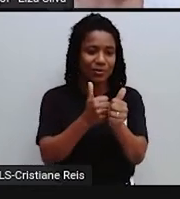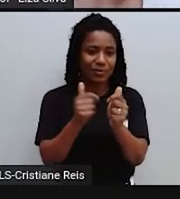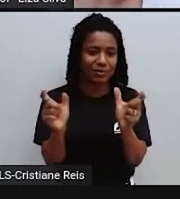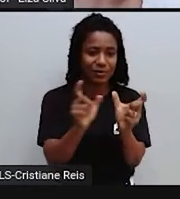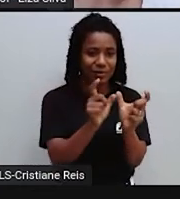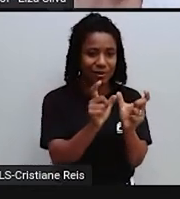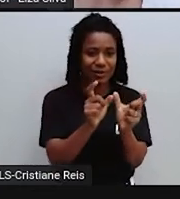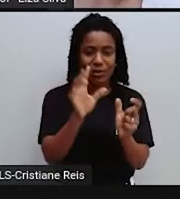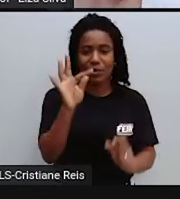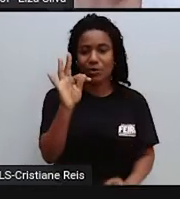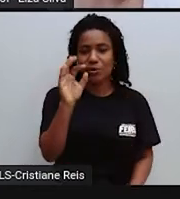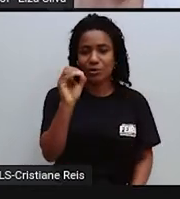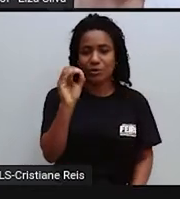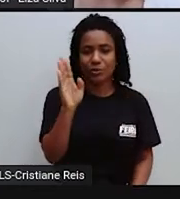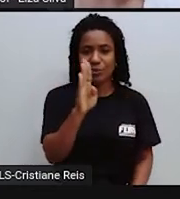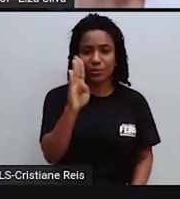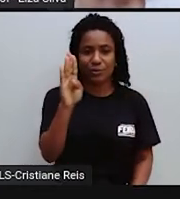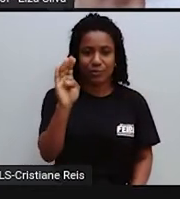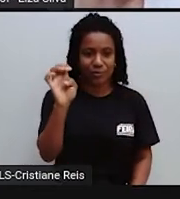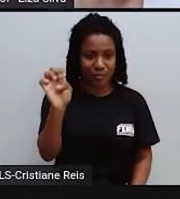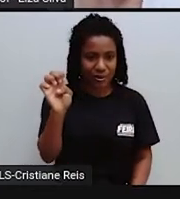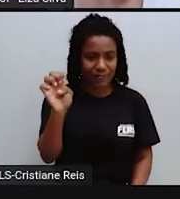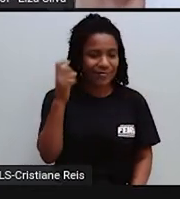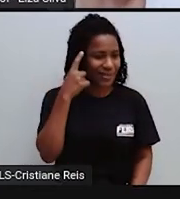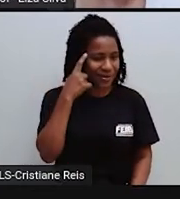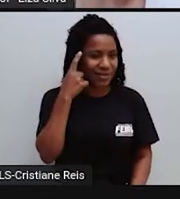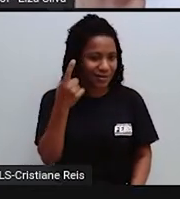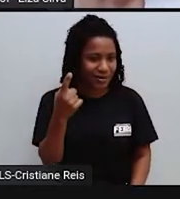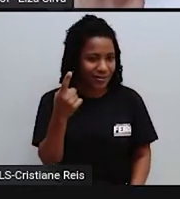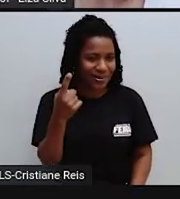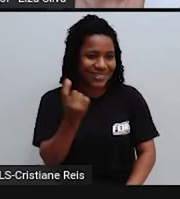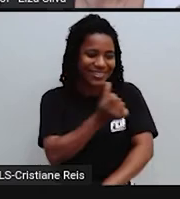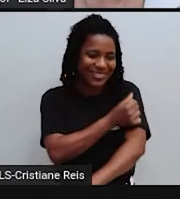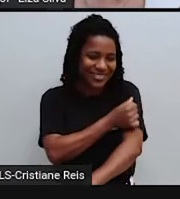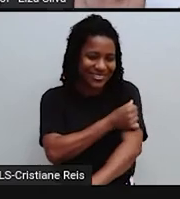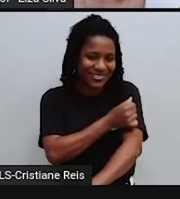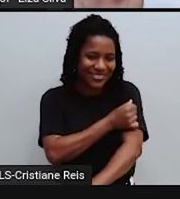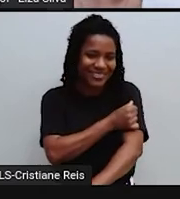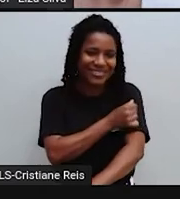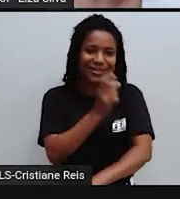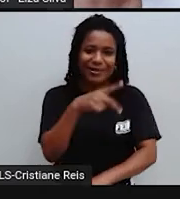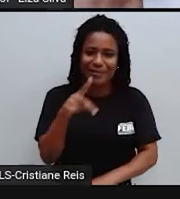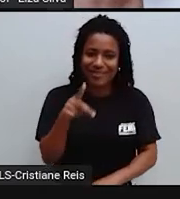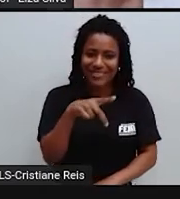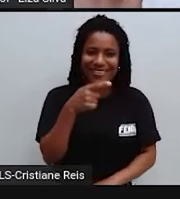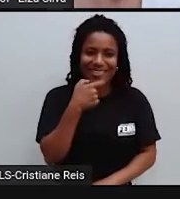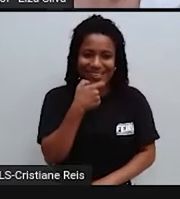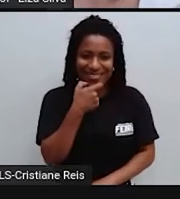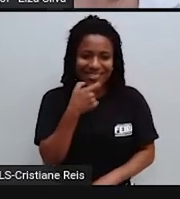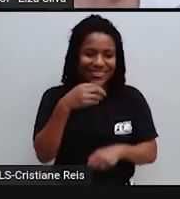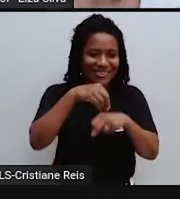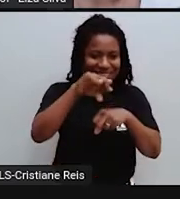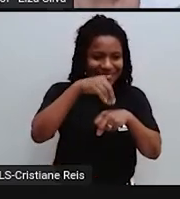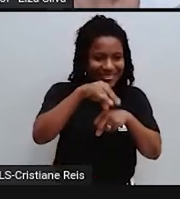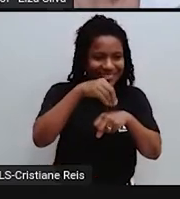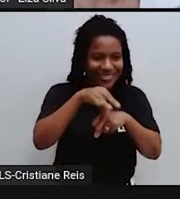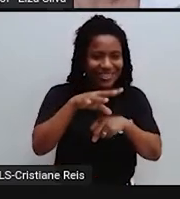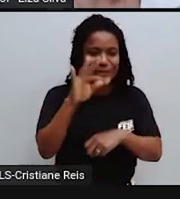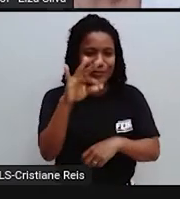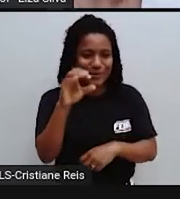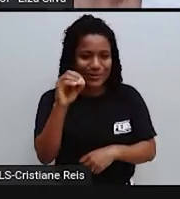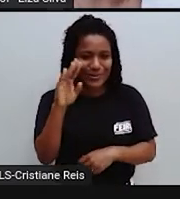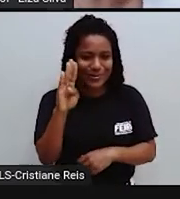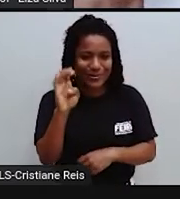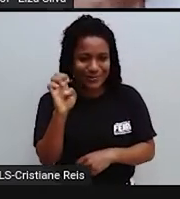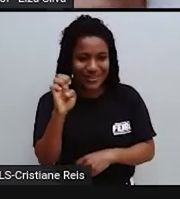no sexto ano o professor fala o tempo todo, gente, vamos aprender o verbo to be, que ele é muito importante na língua inglesa, porque